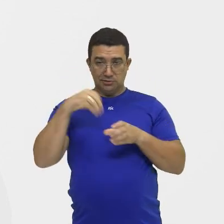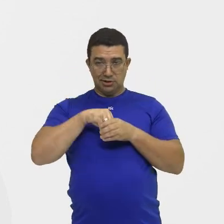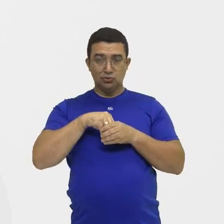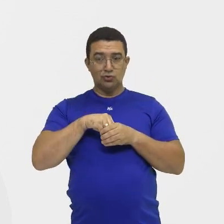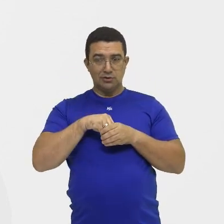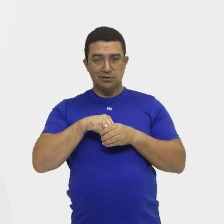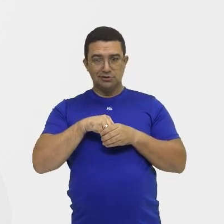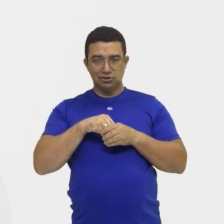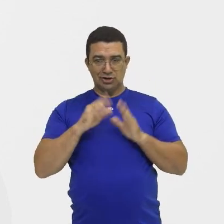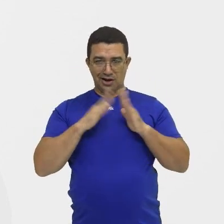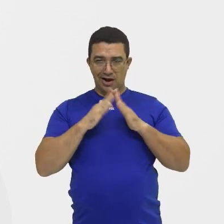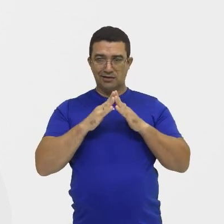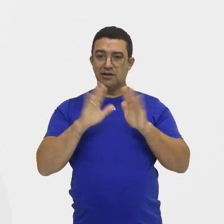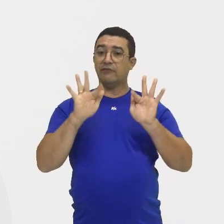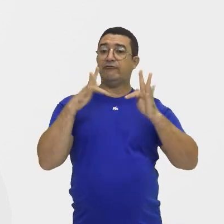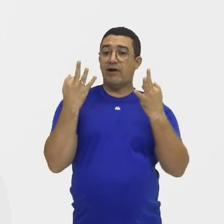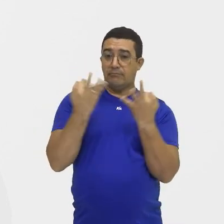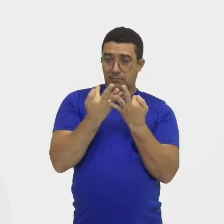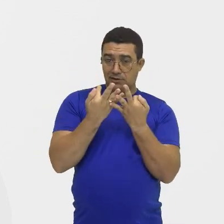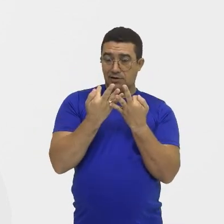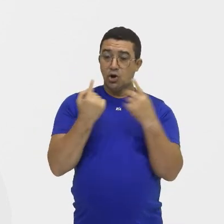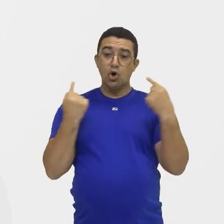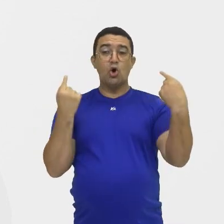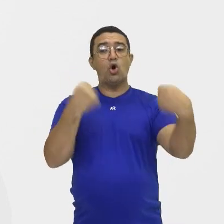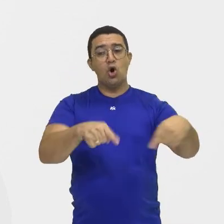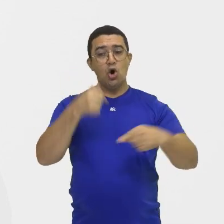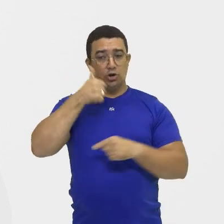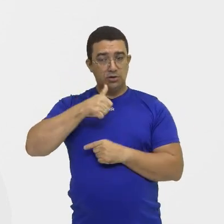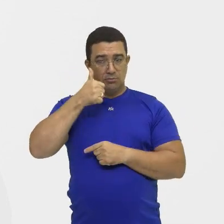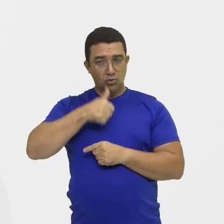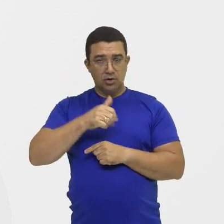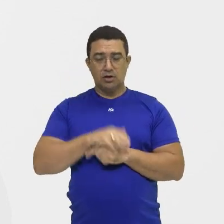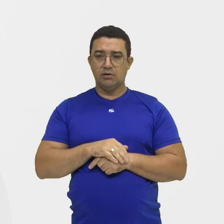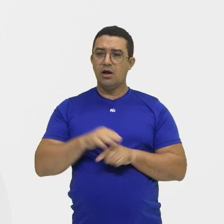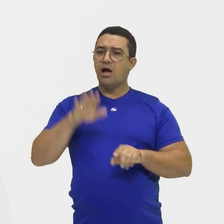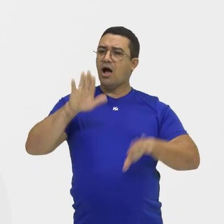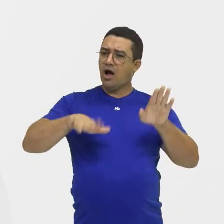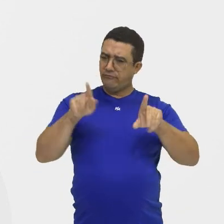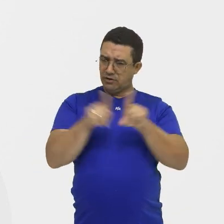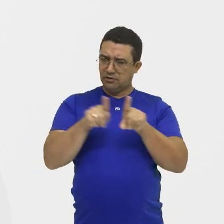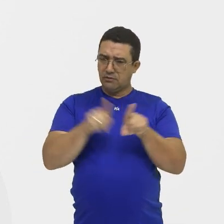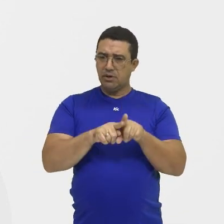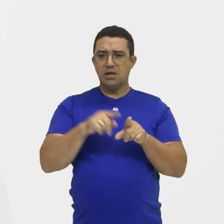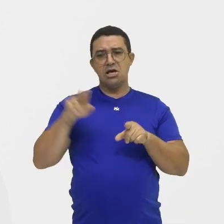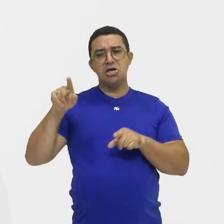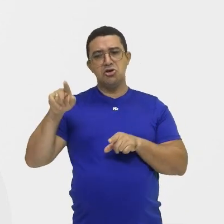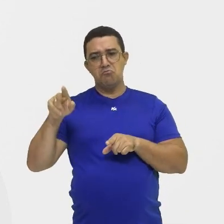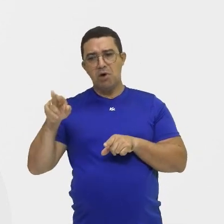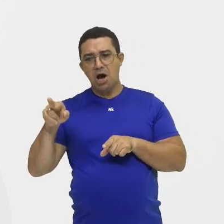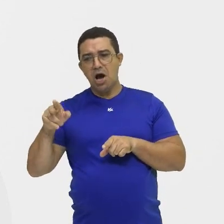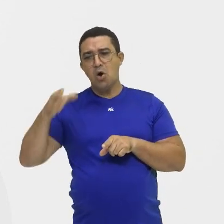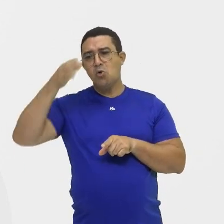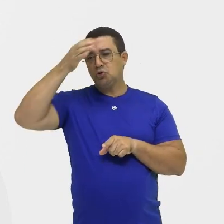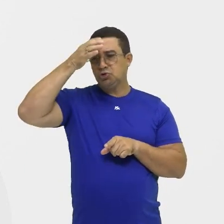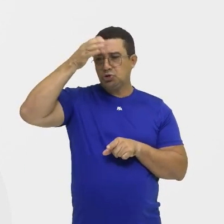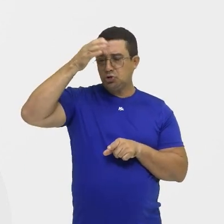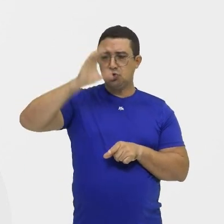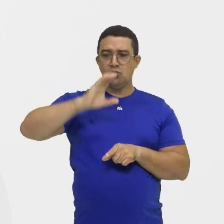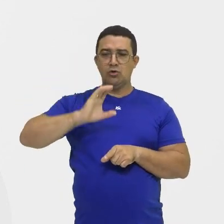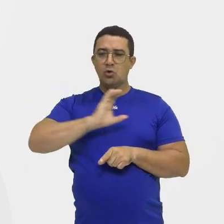a mulher. Não é só a violência do marido contra a mulher, não, tá? É de familiares também, irmãos, parentes,